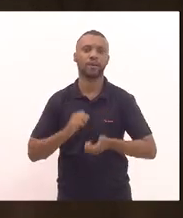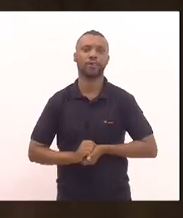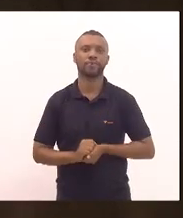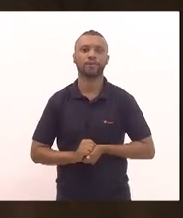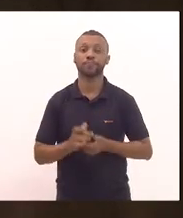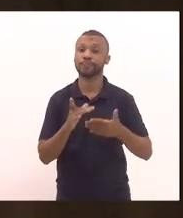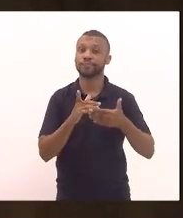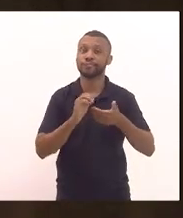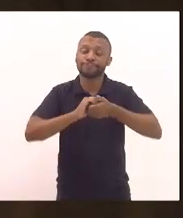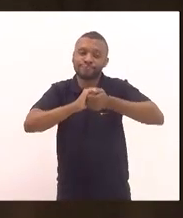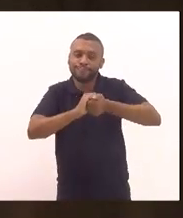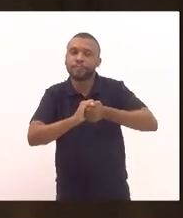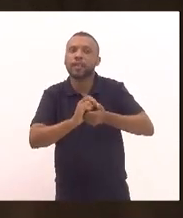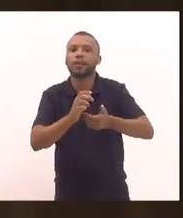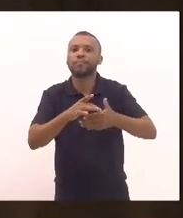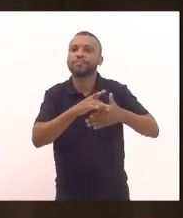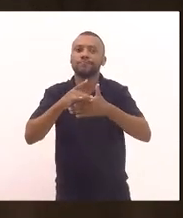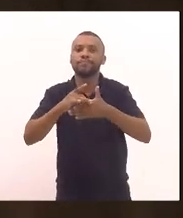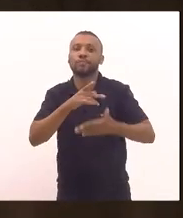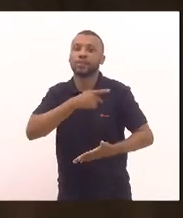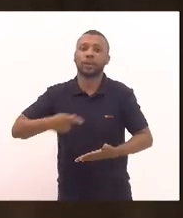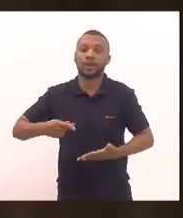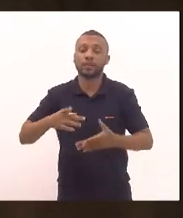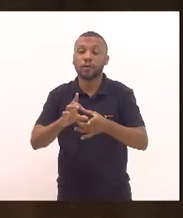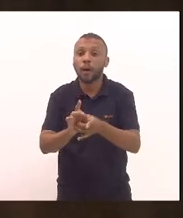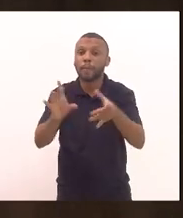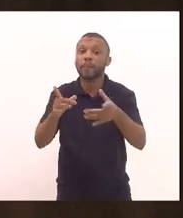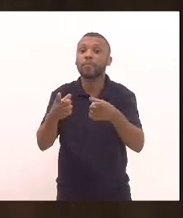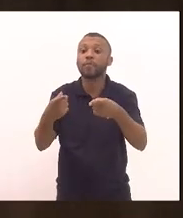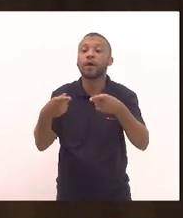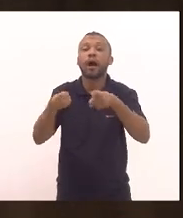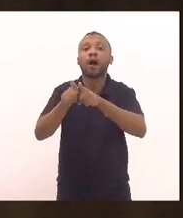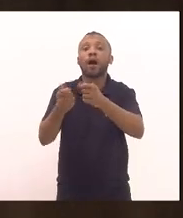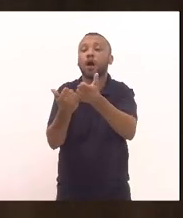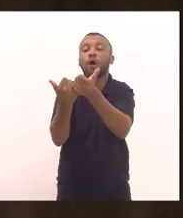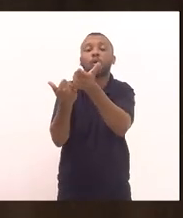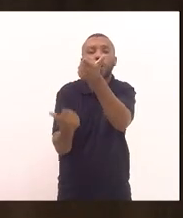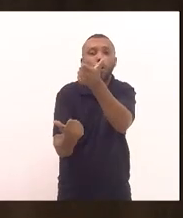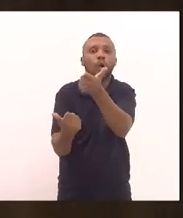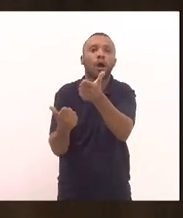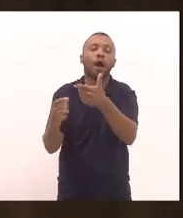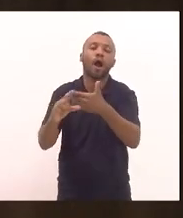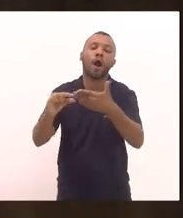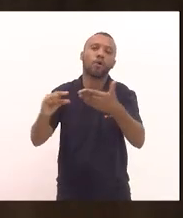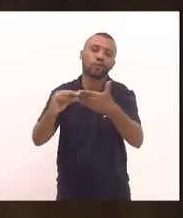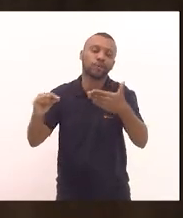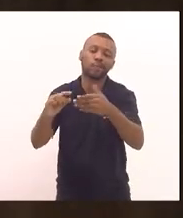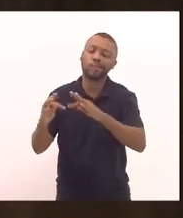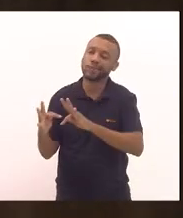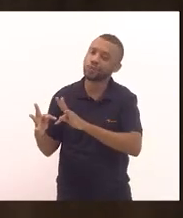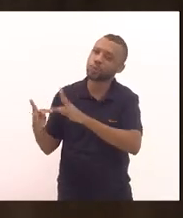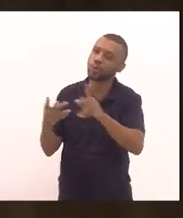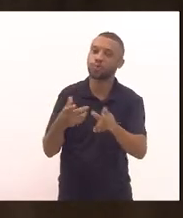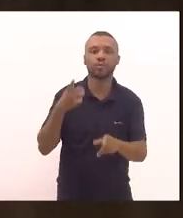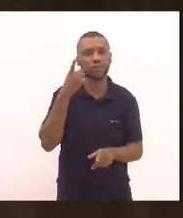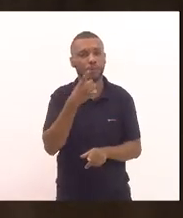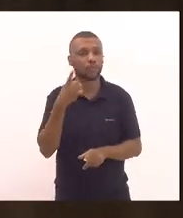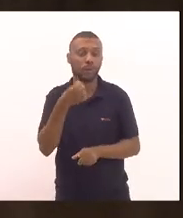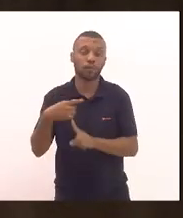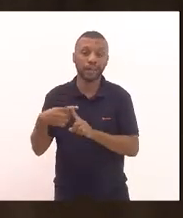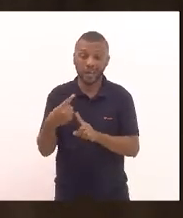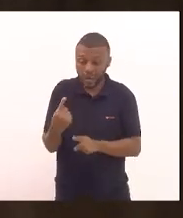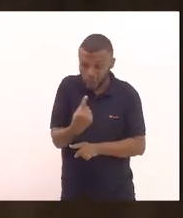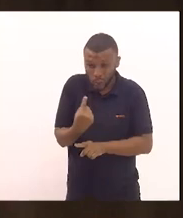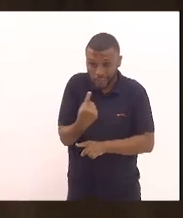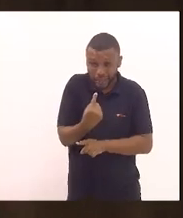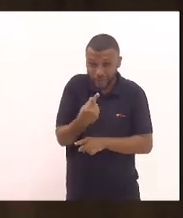tem certeza, presidente, estamos abrindo a coautoria para todos os deputados, porque ninguém faz nada sozinho. Isso é uma luta antiga